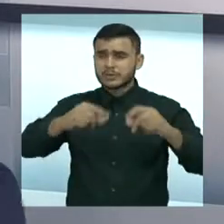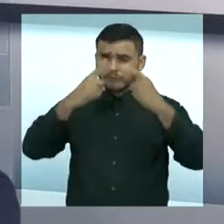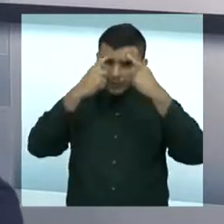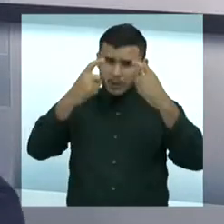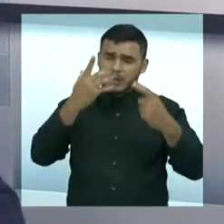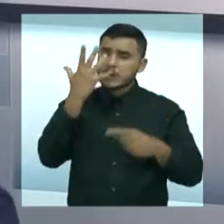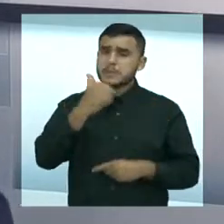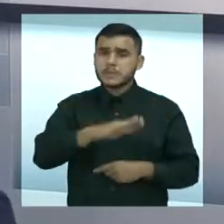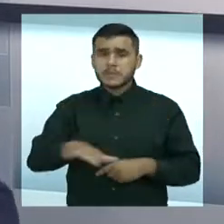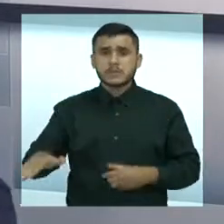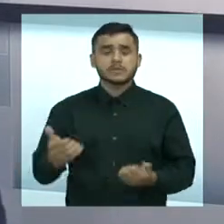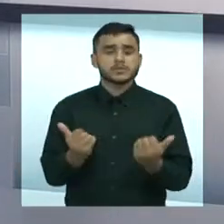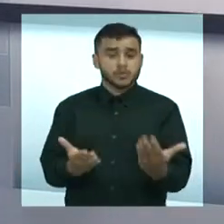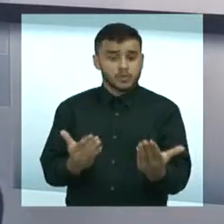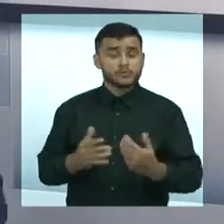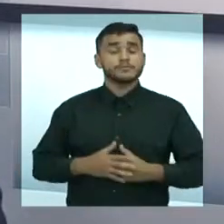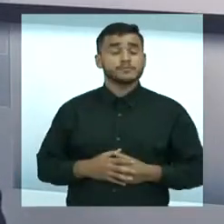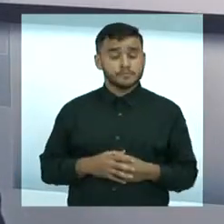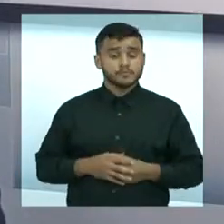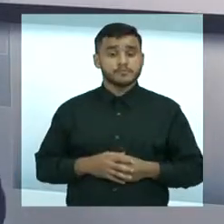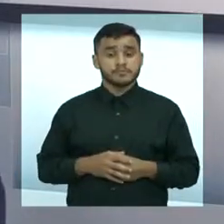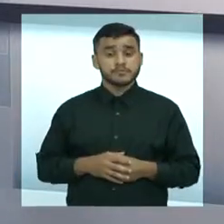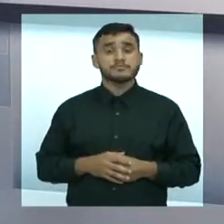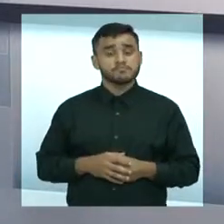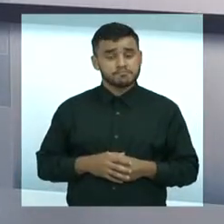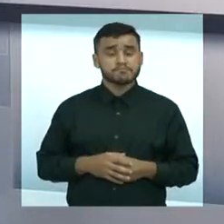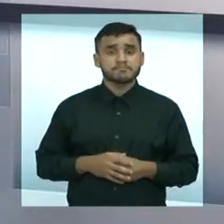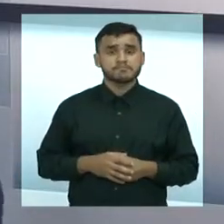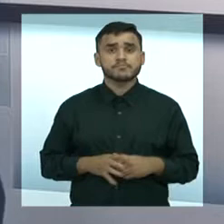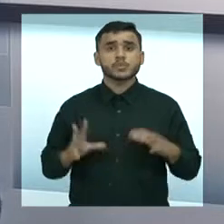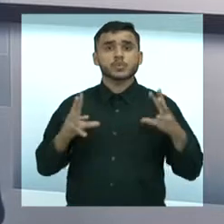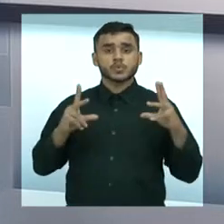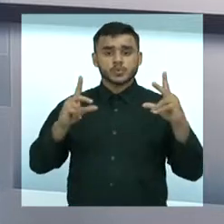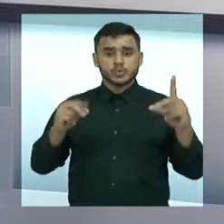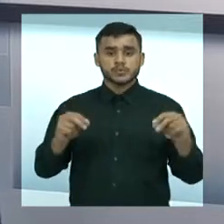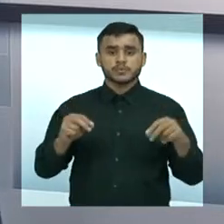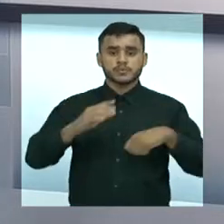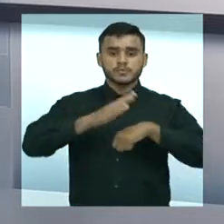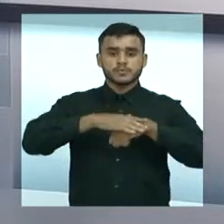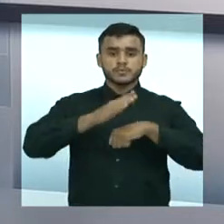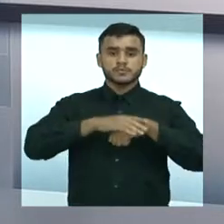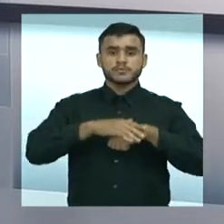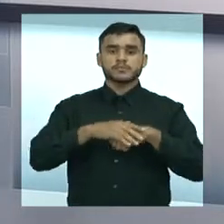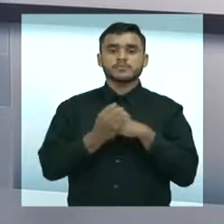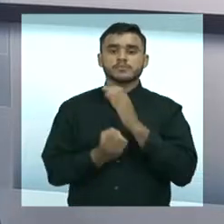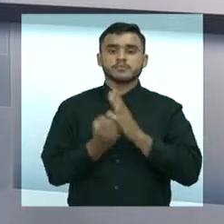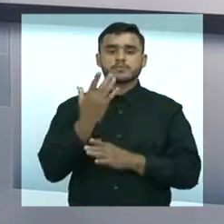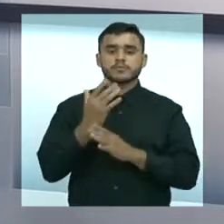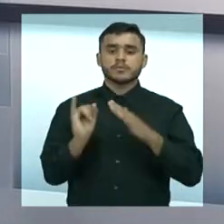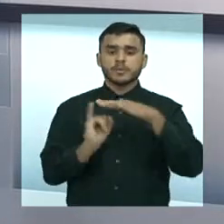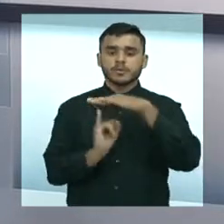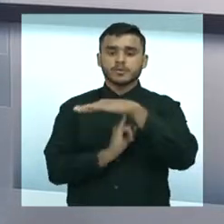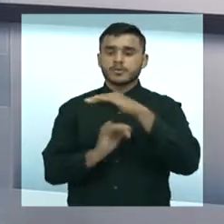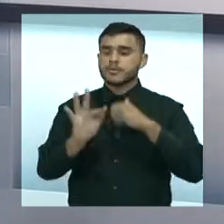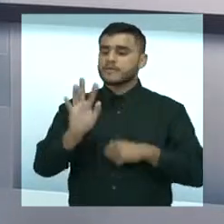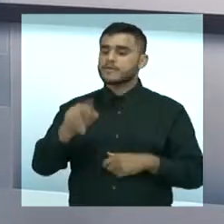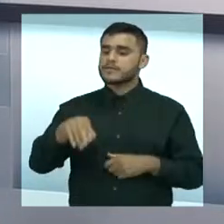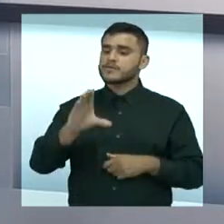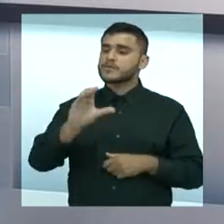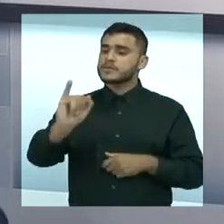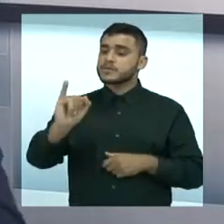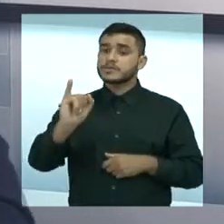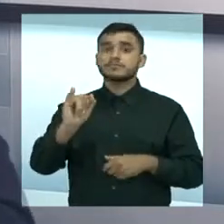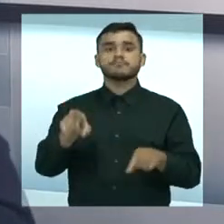adolescentes. Da Prefeitura, o pessoal todo da Prefeitura, da Fundação da Criança e da Família Cidadã, da FUNCI,